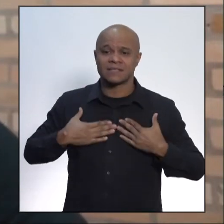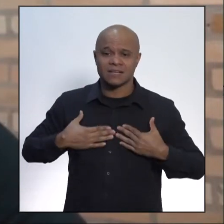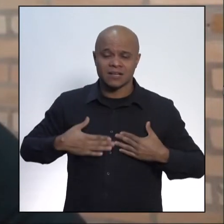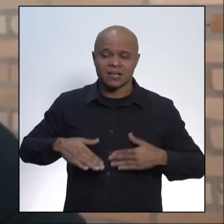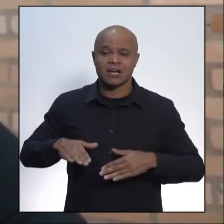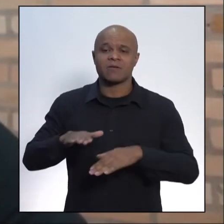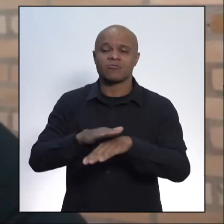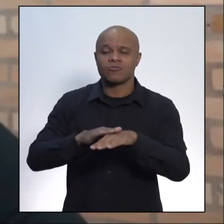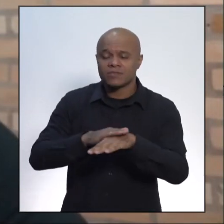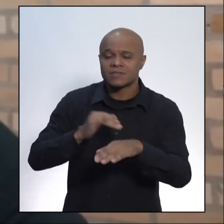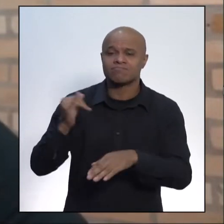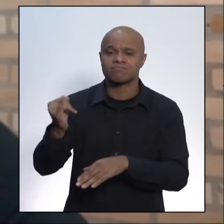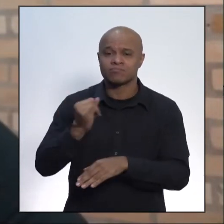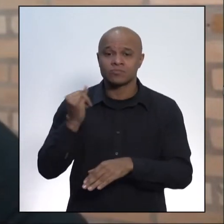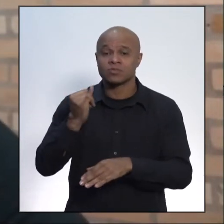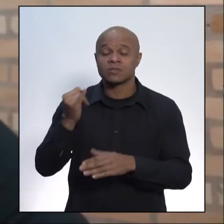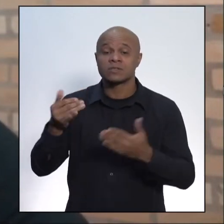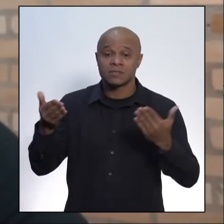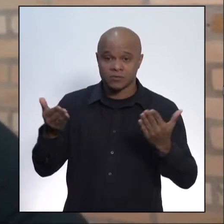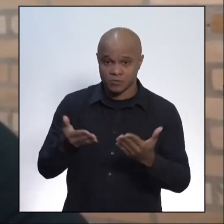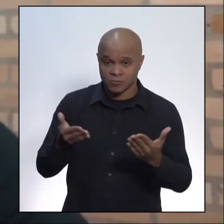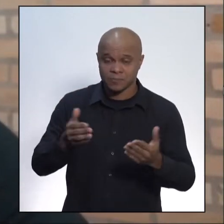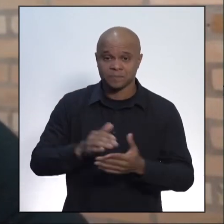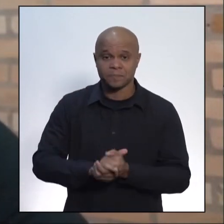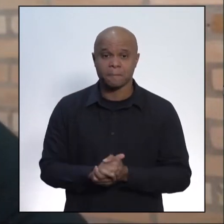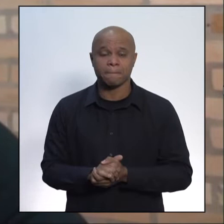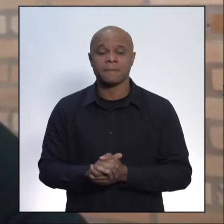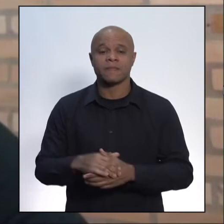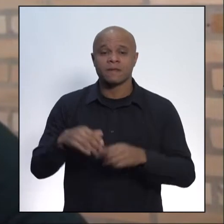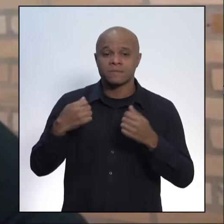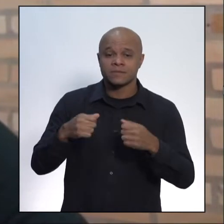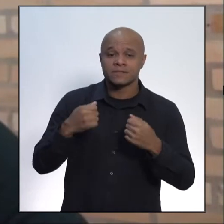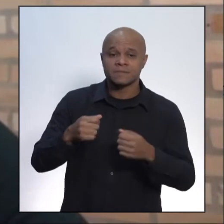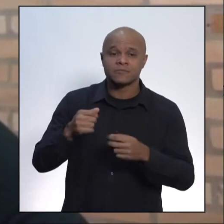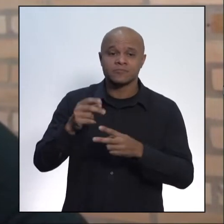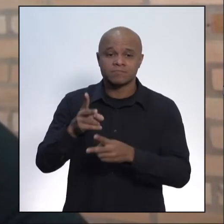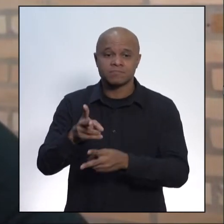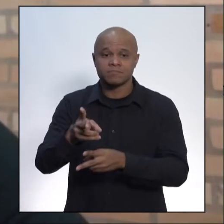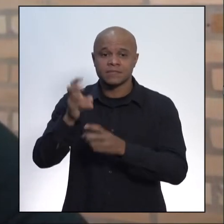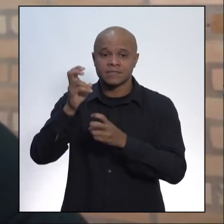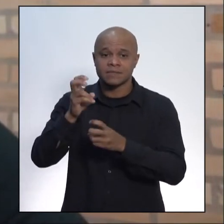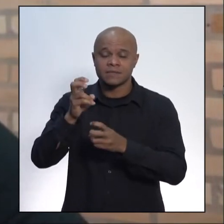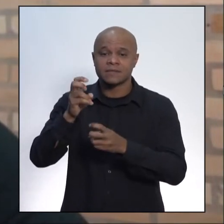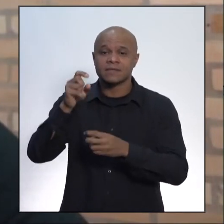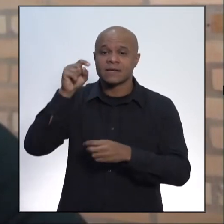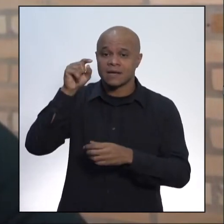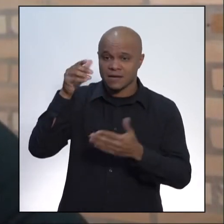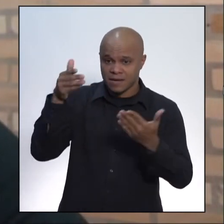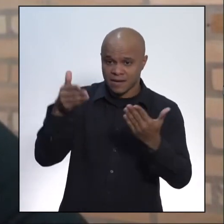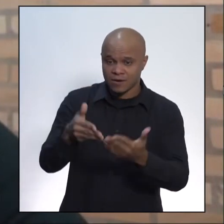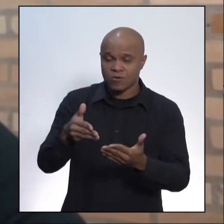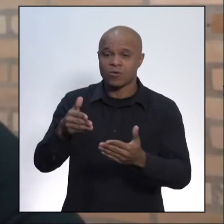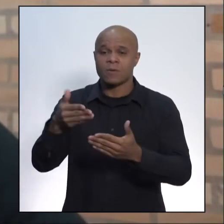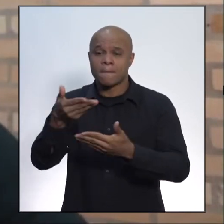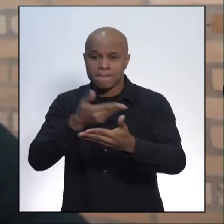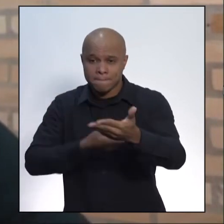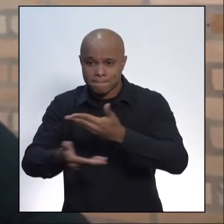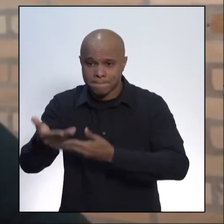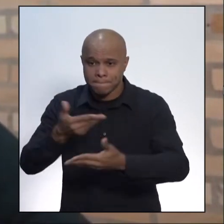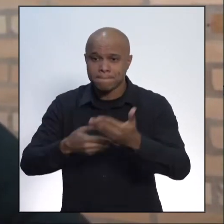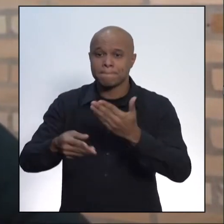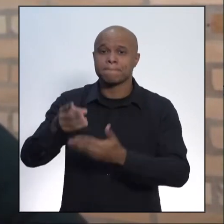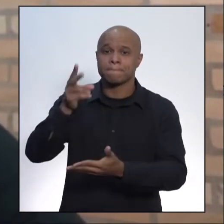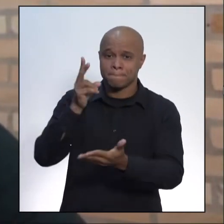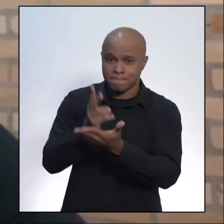muito importante, né? Então, eu tenho convicção de que a troca de boas práticas, mesmo que a minha realidade